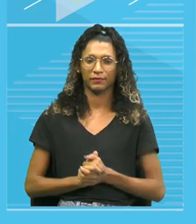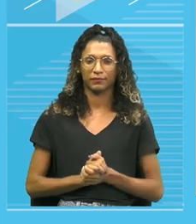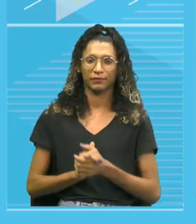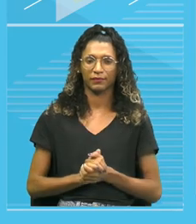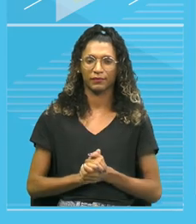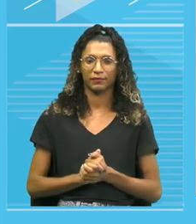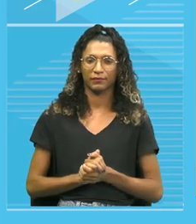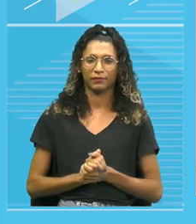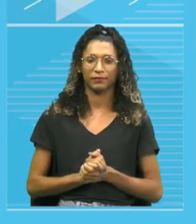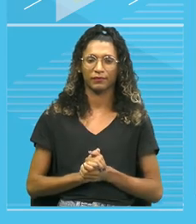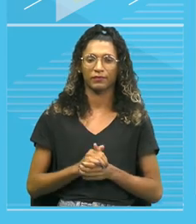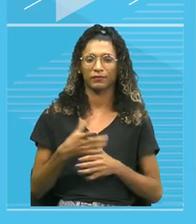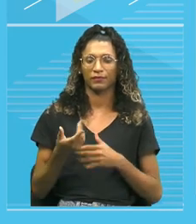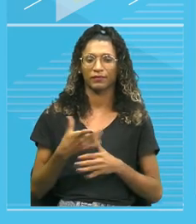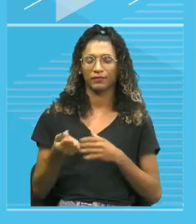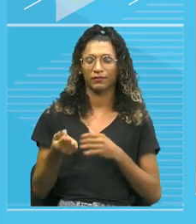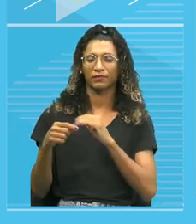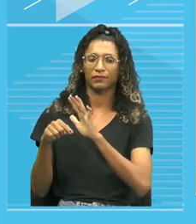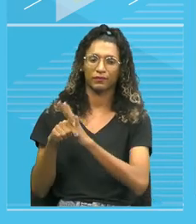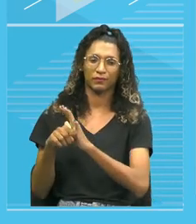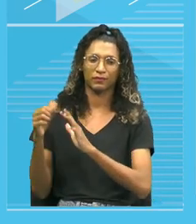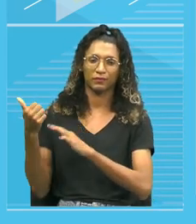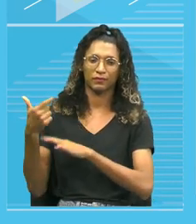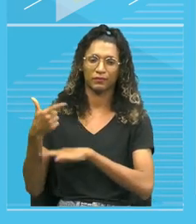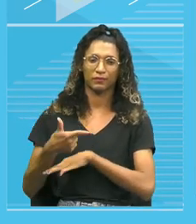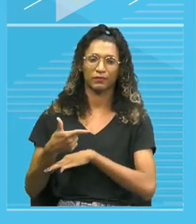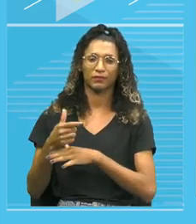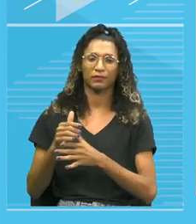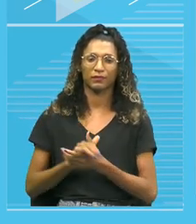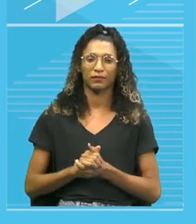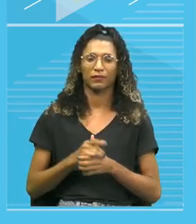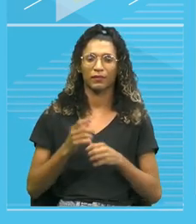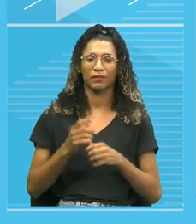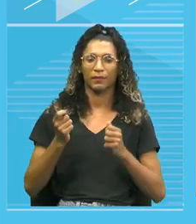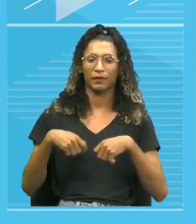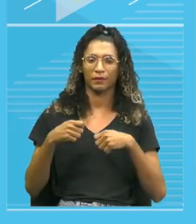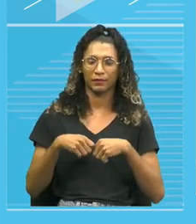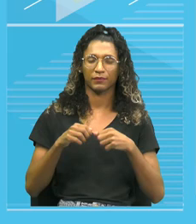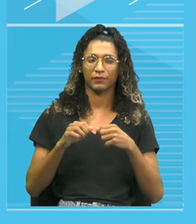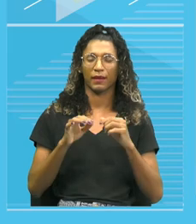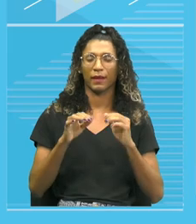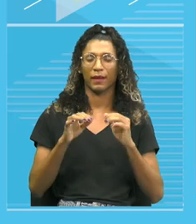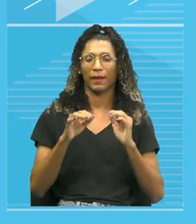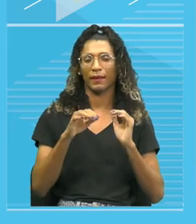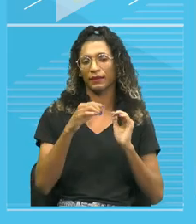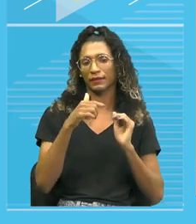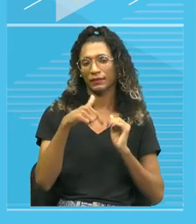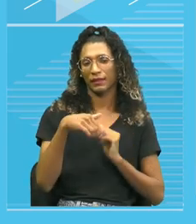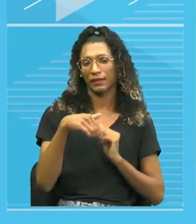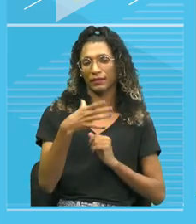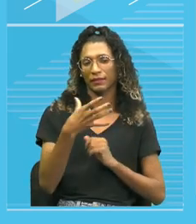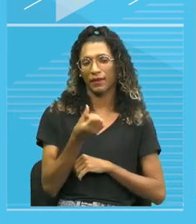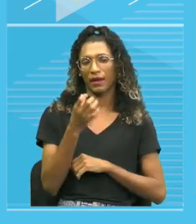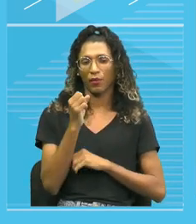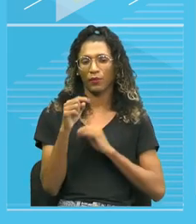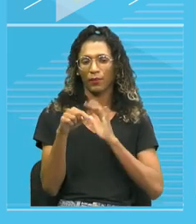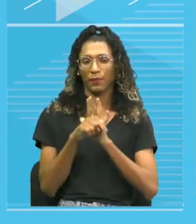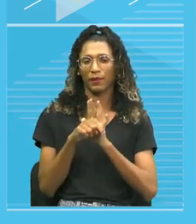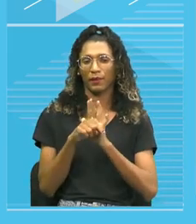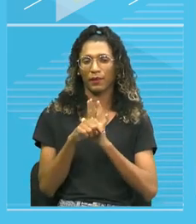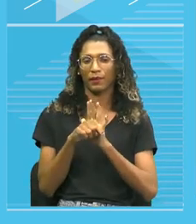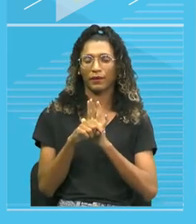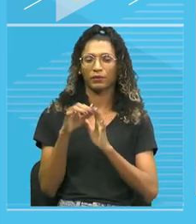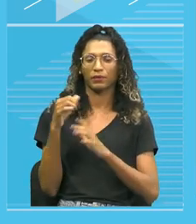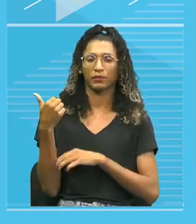agora é só somar 768 com 12 vai dar 780